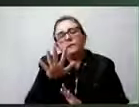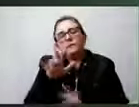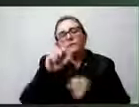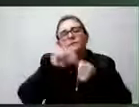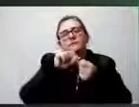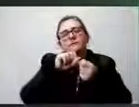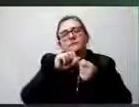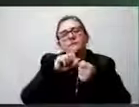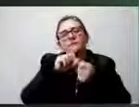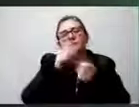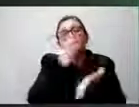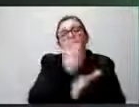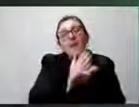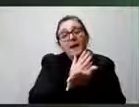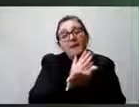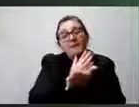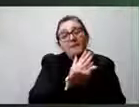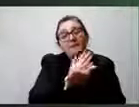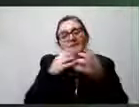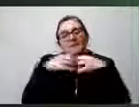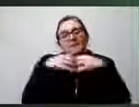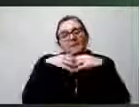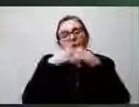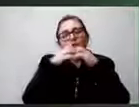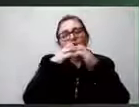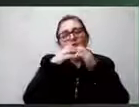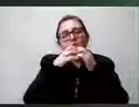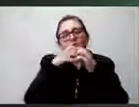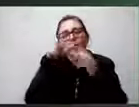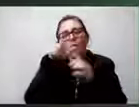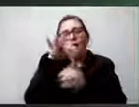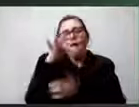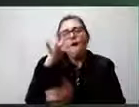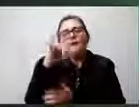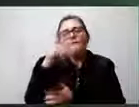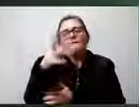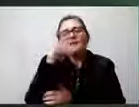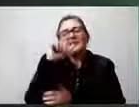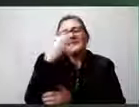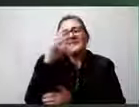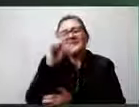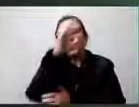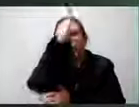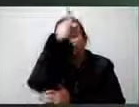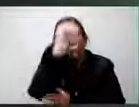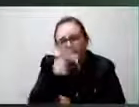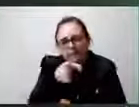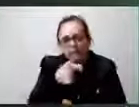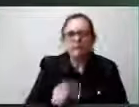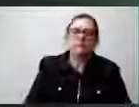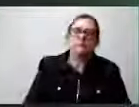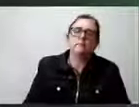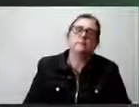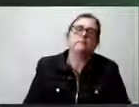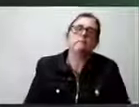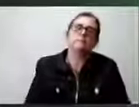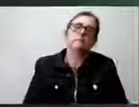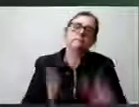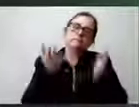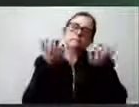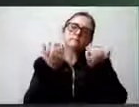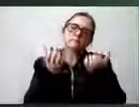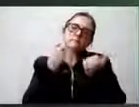sentido lateral do crânio. Aqui fazemos uma fixação direta da mandíbula e o que nós queremos mover